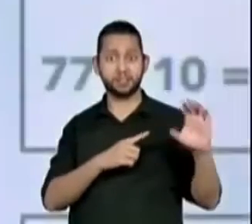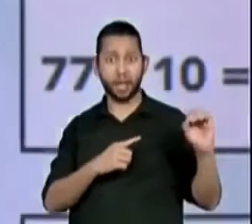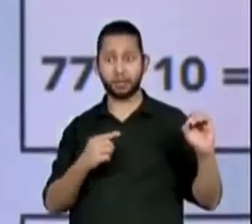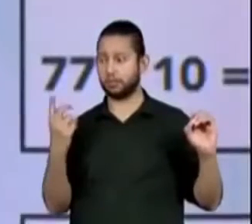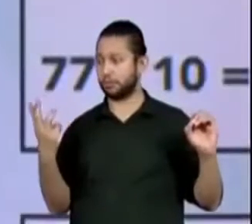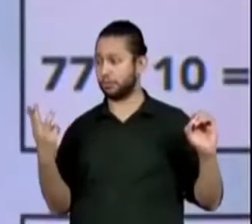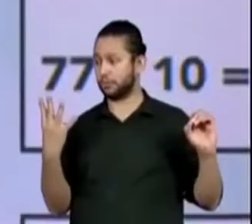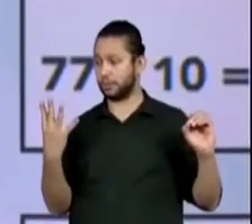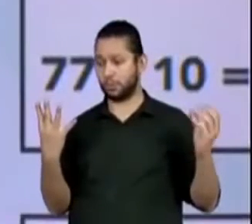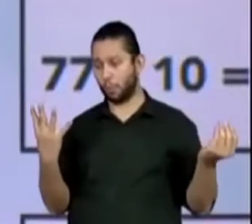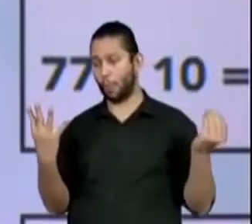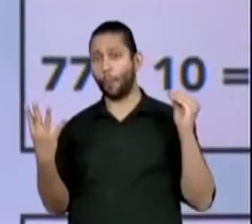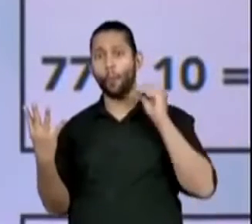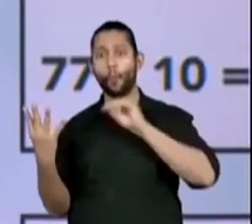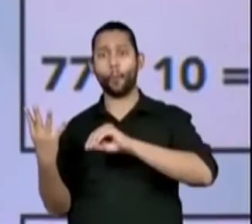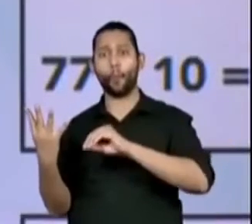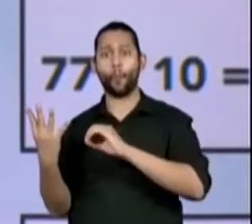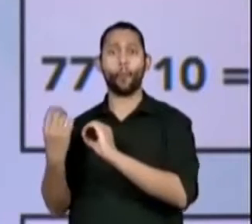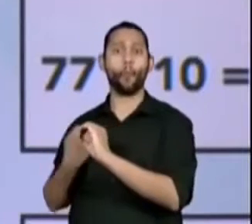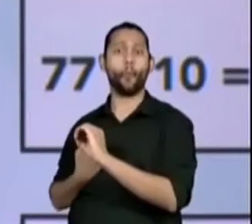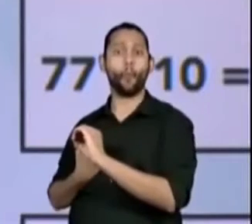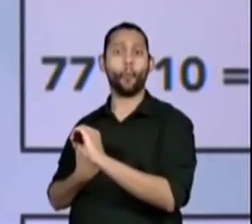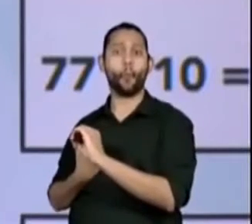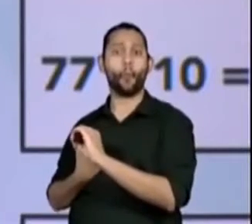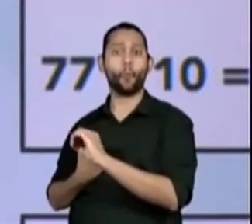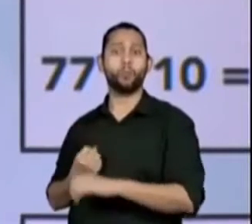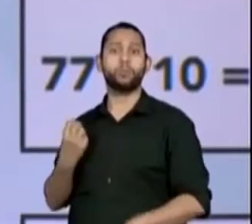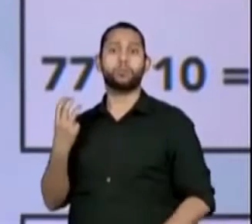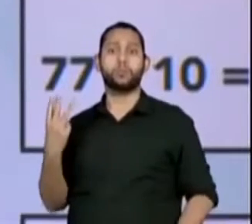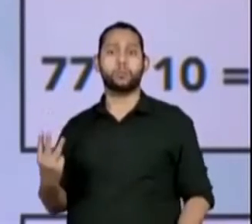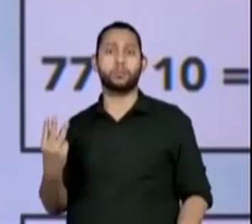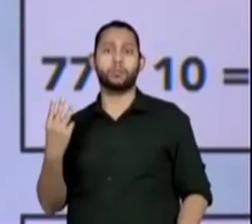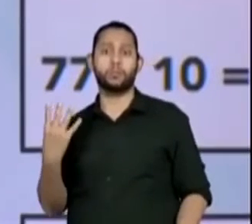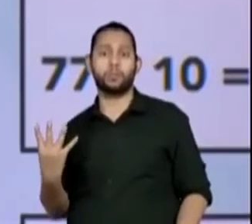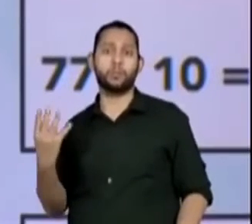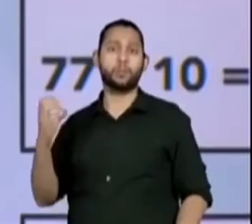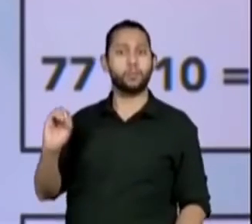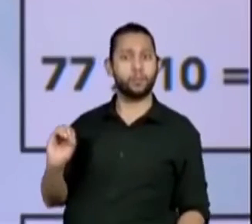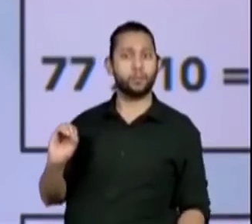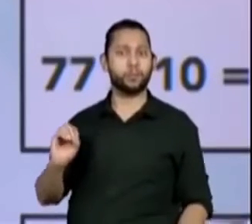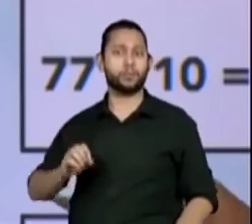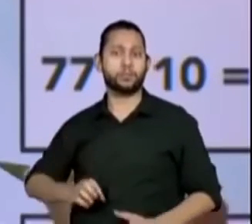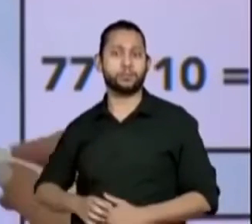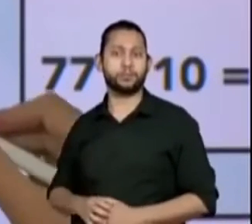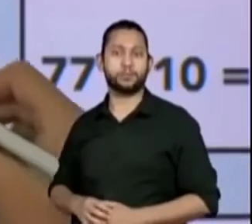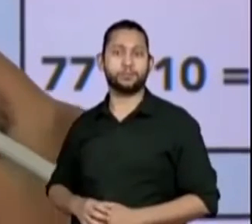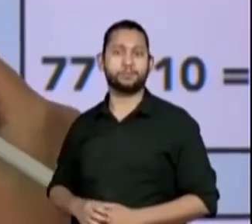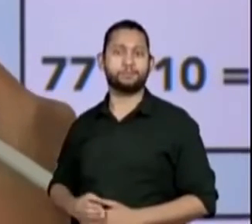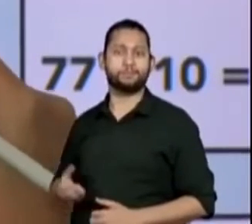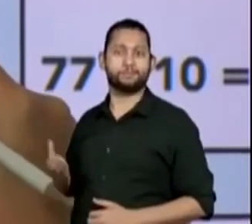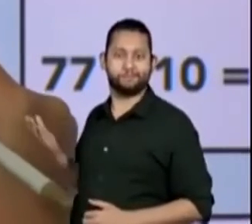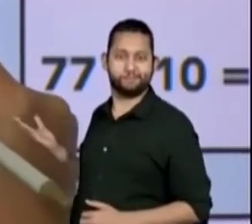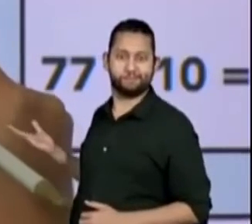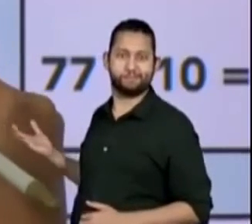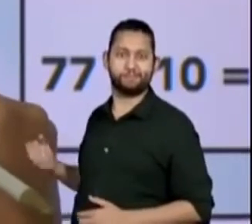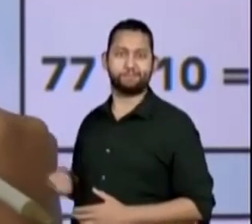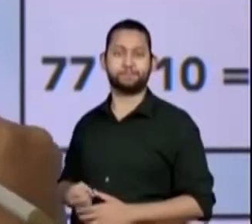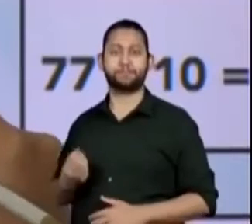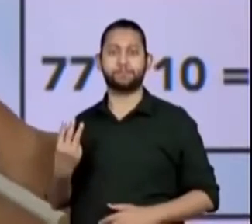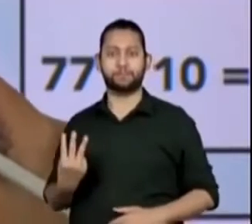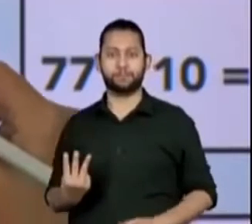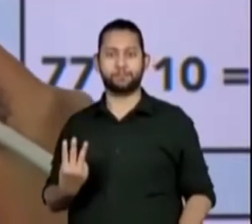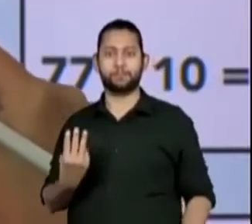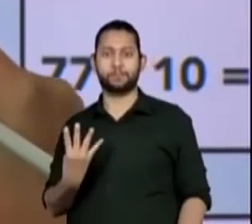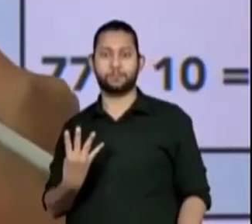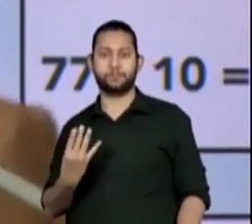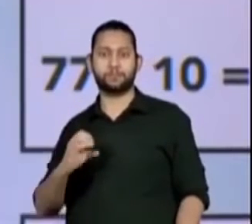E agora, na posição de unidade simples, eu acrescento um 0. E aí a unidade vem aqui após. Isso.